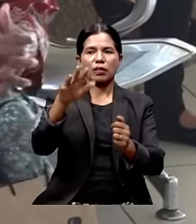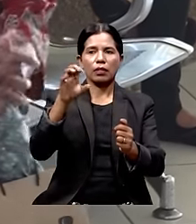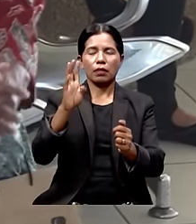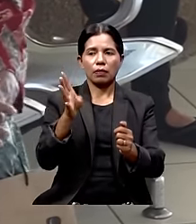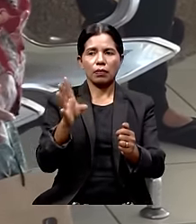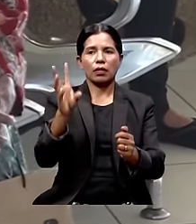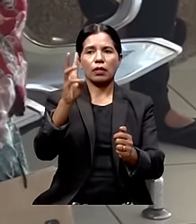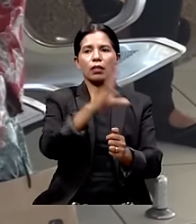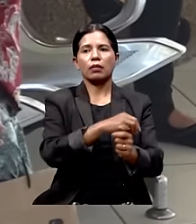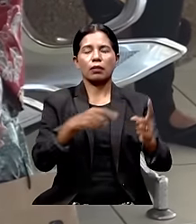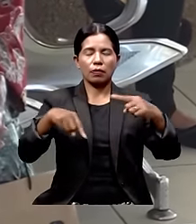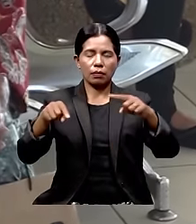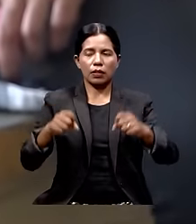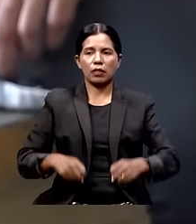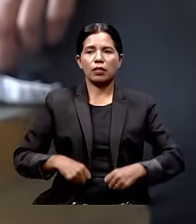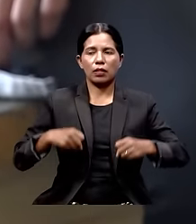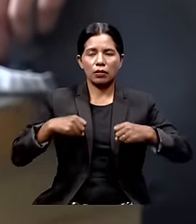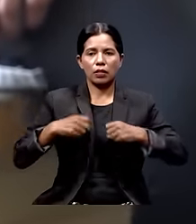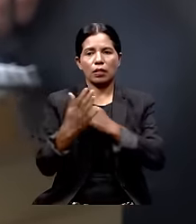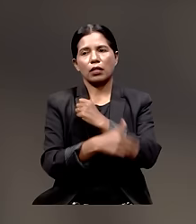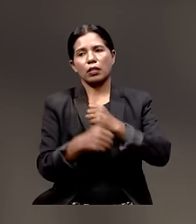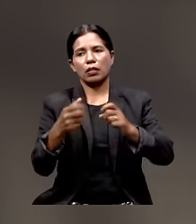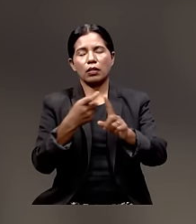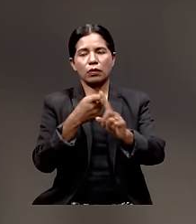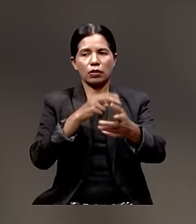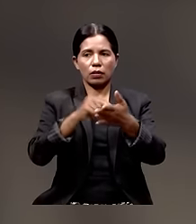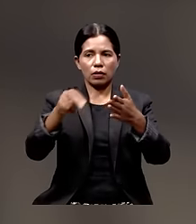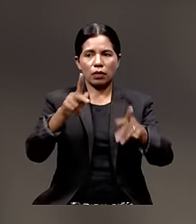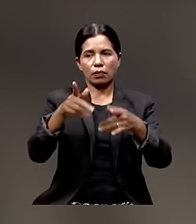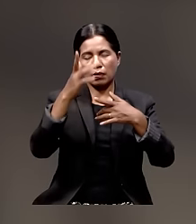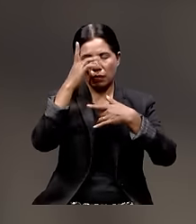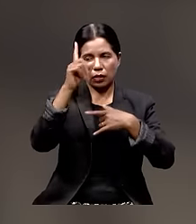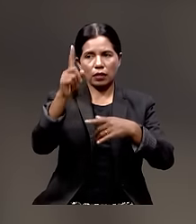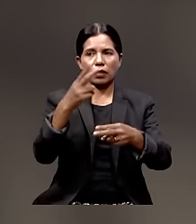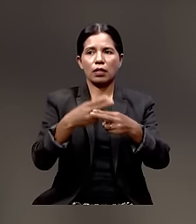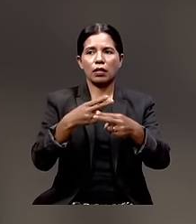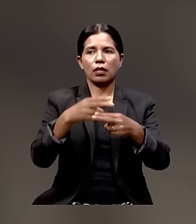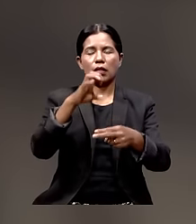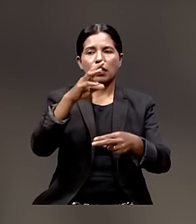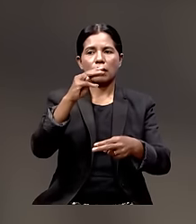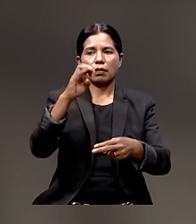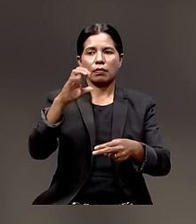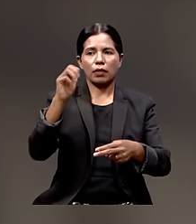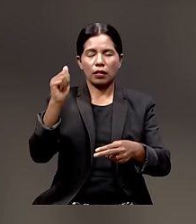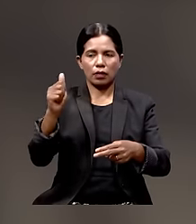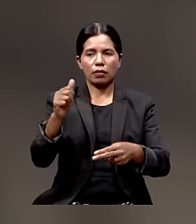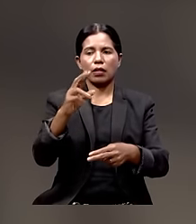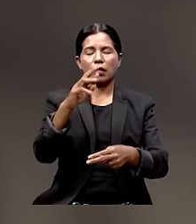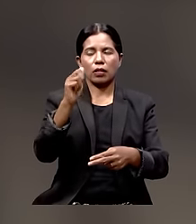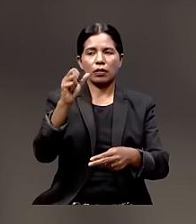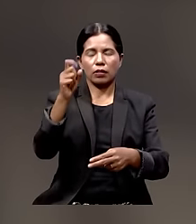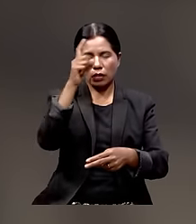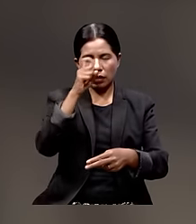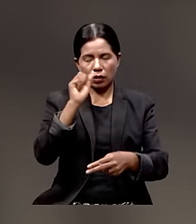resinen, bahalo tratamento saúde e irailiur, husi número ne, paciente ida honaran Elmia Melfia de Araújo, ho idade